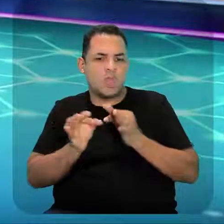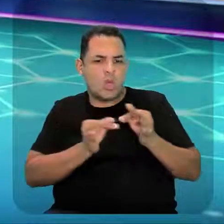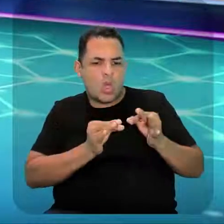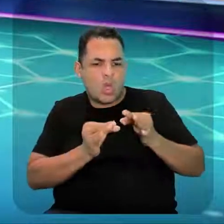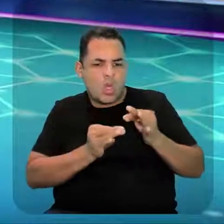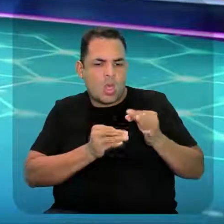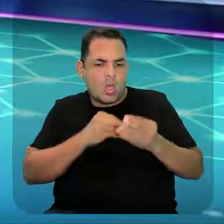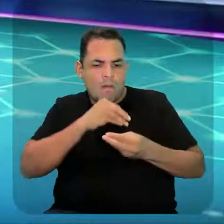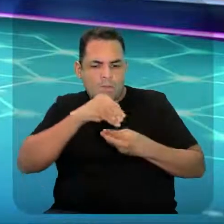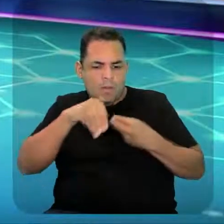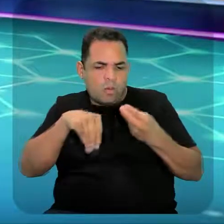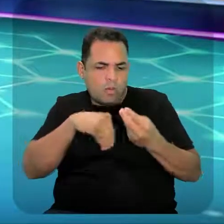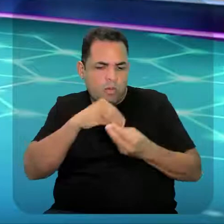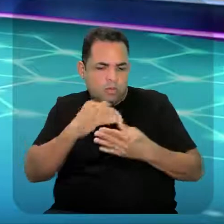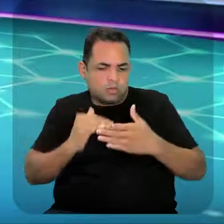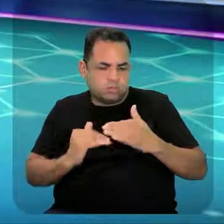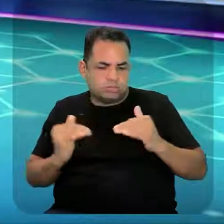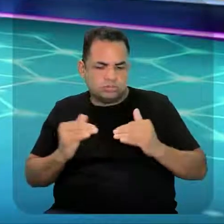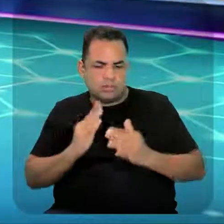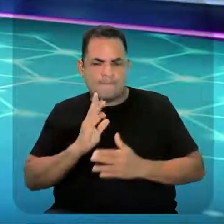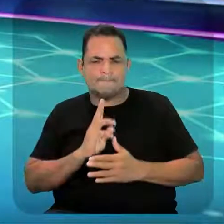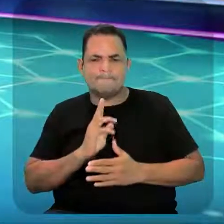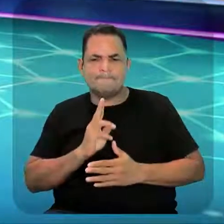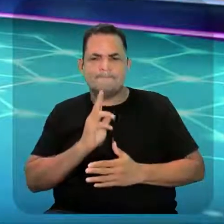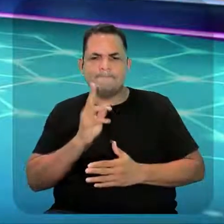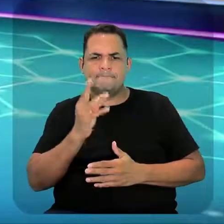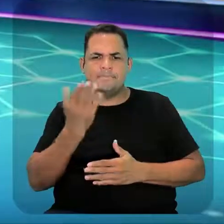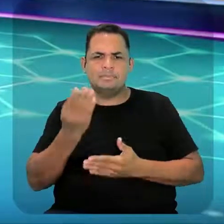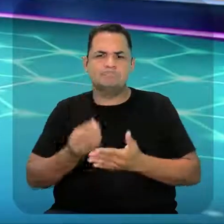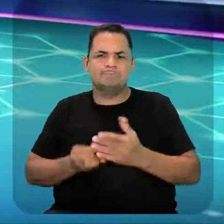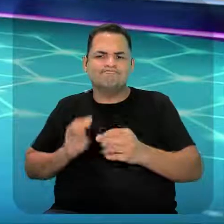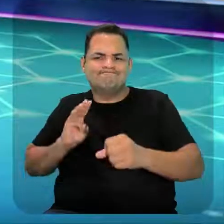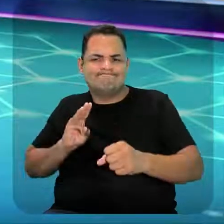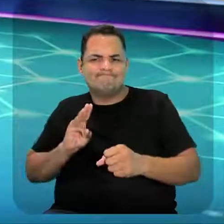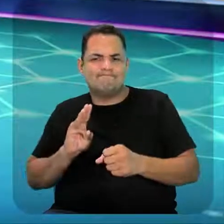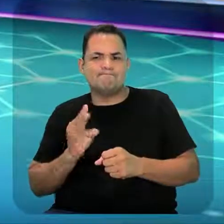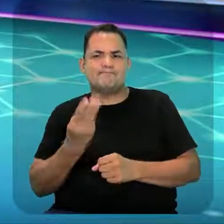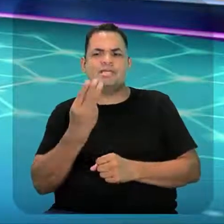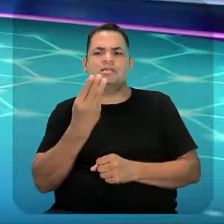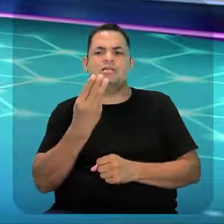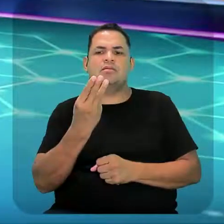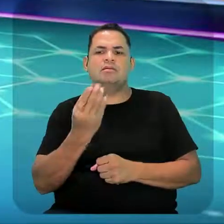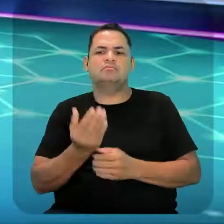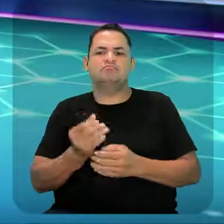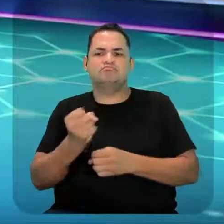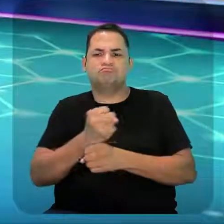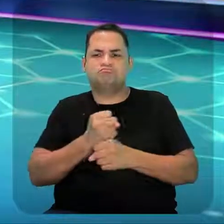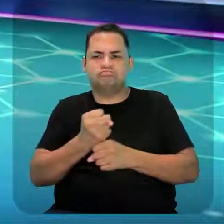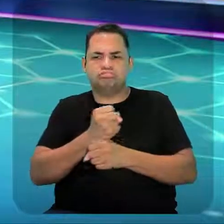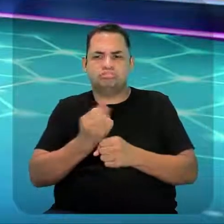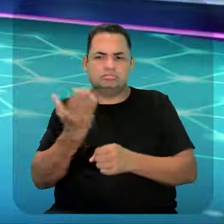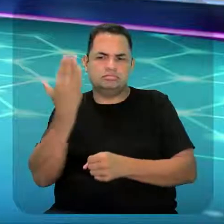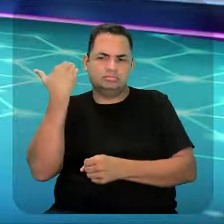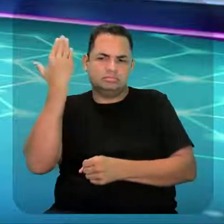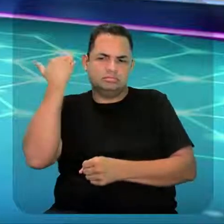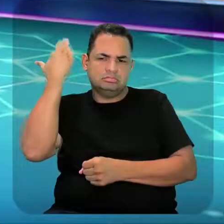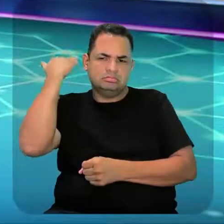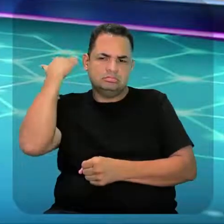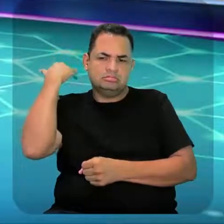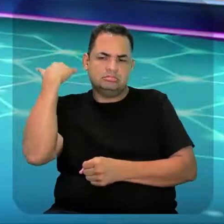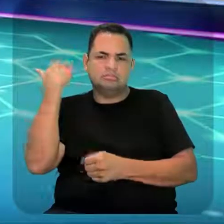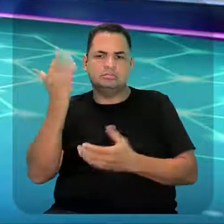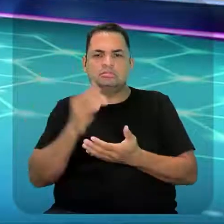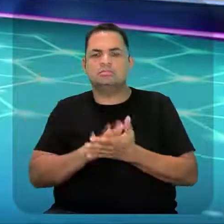formado, foi um processo de milhões de anos para chegar na forma que ele está hoje.